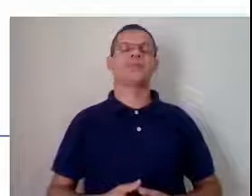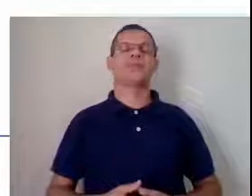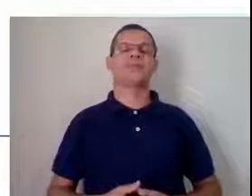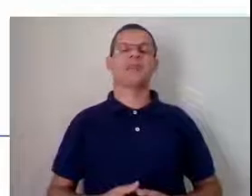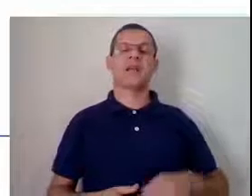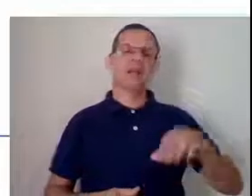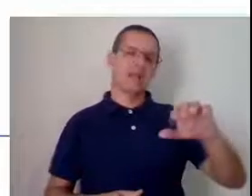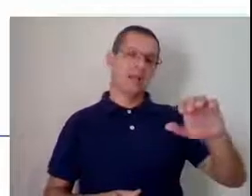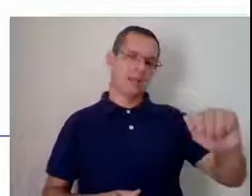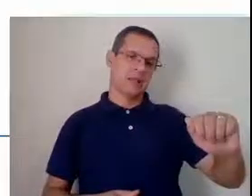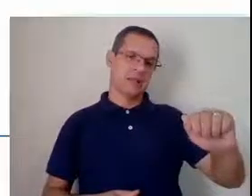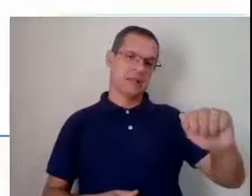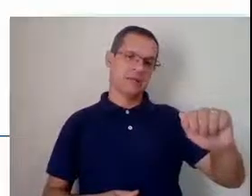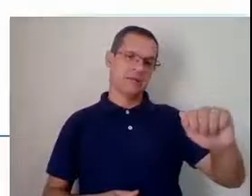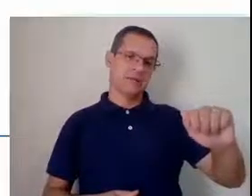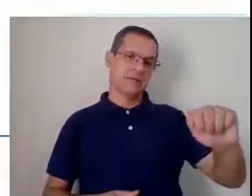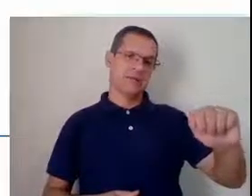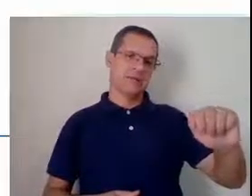A